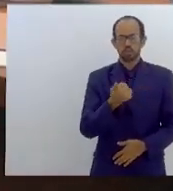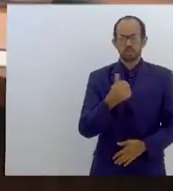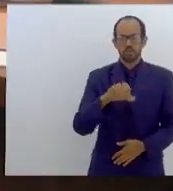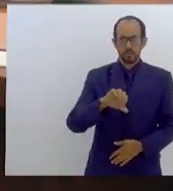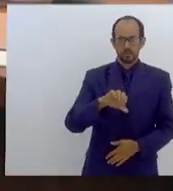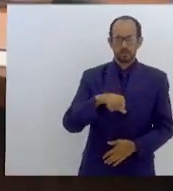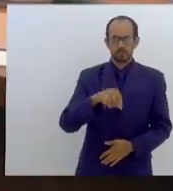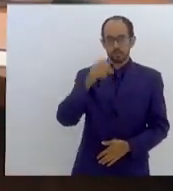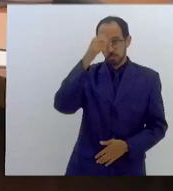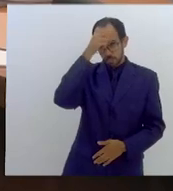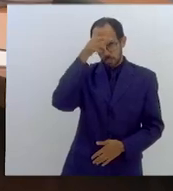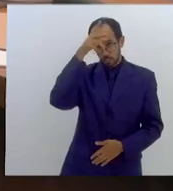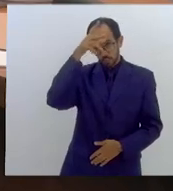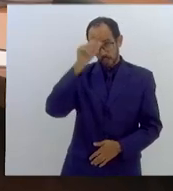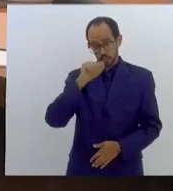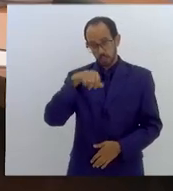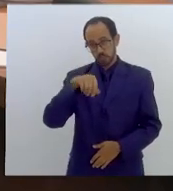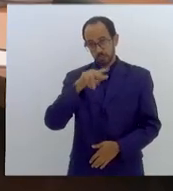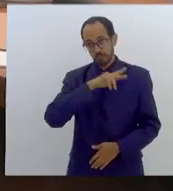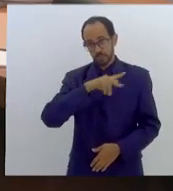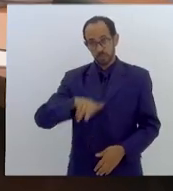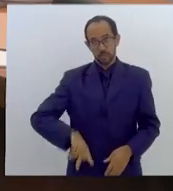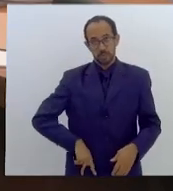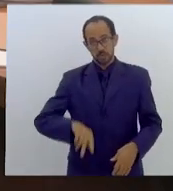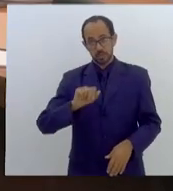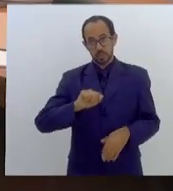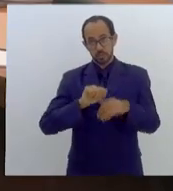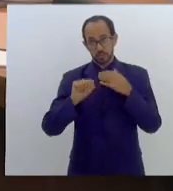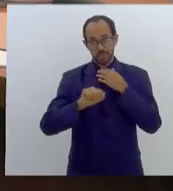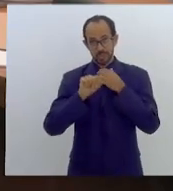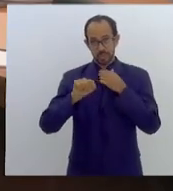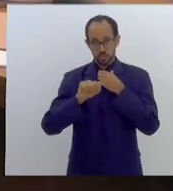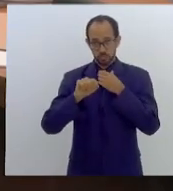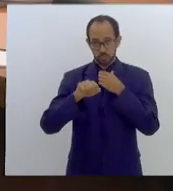E o prefeito, presidente da Associação dos Prefeitos,